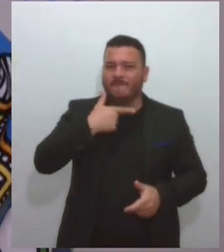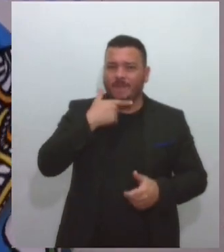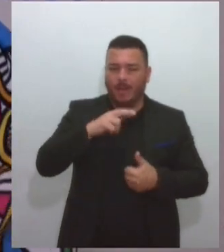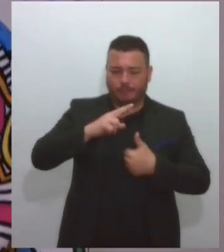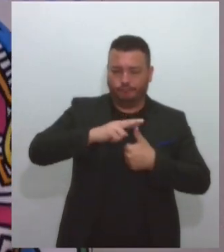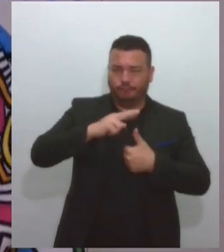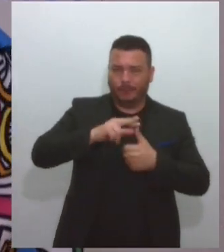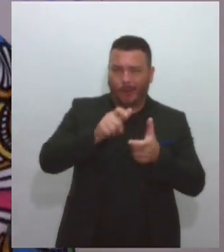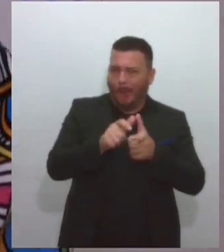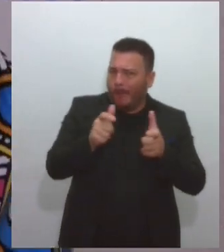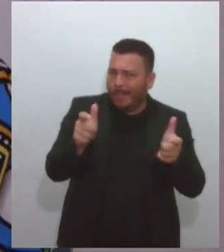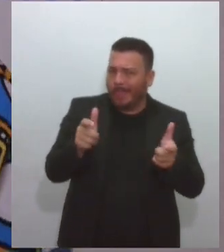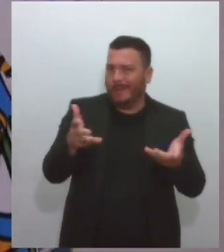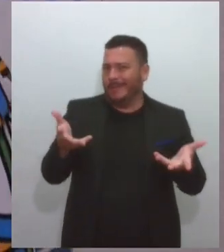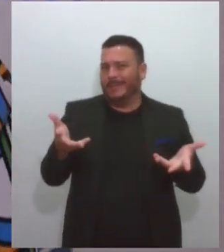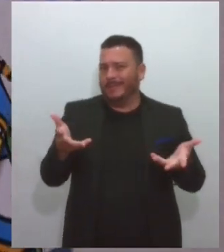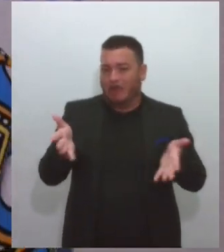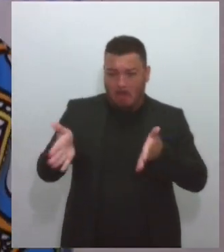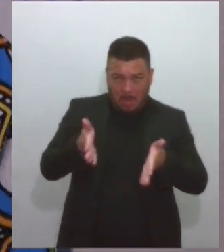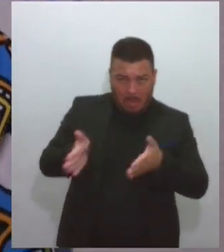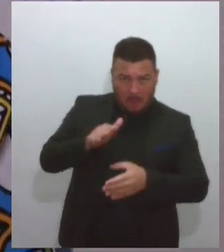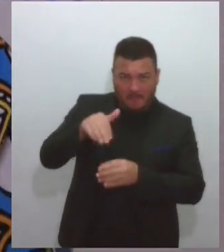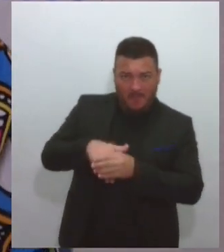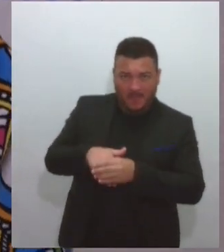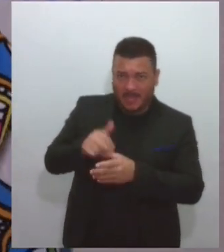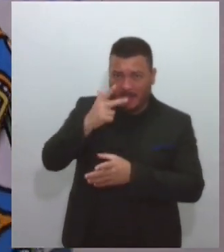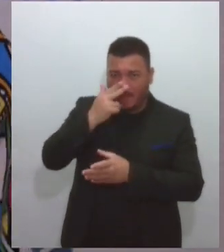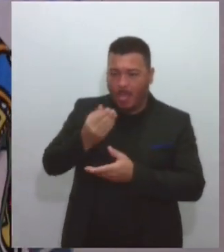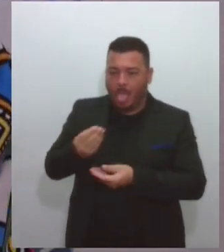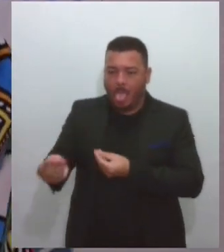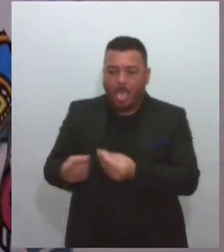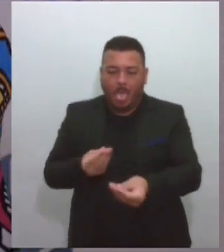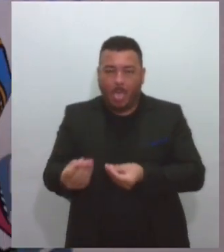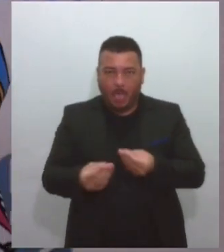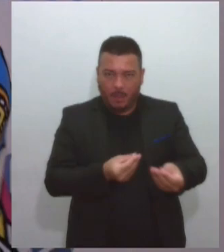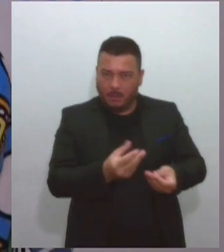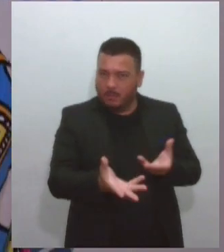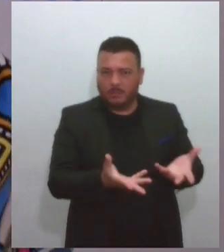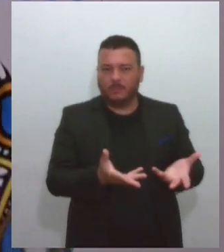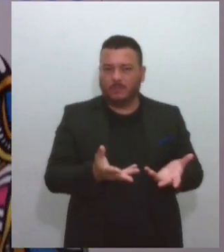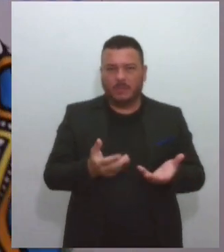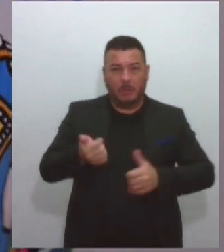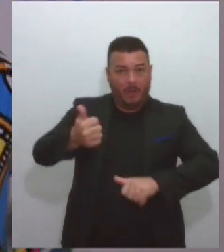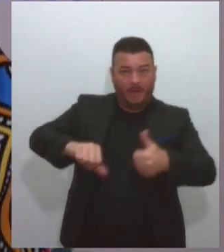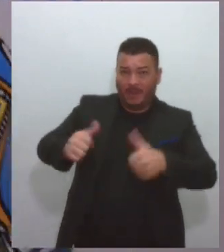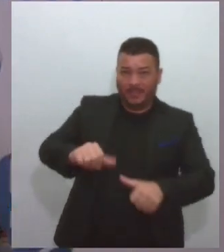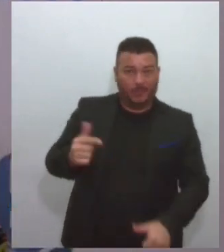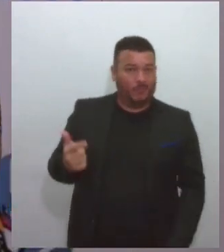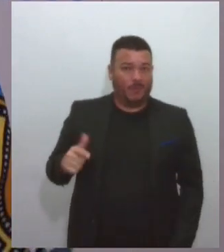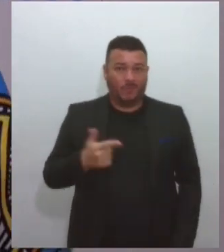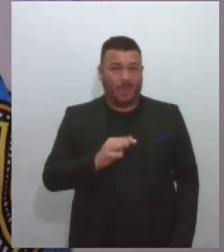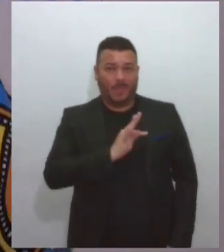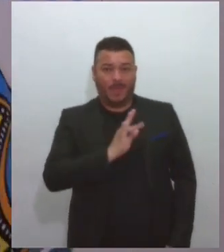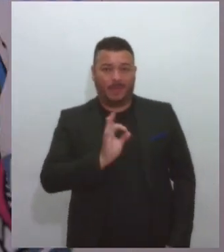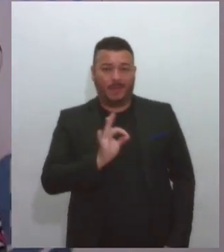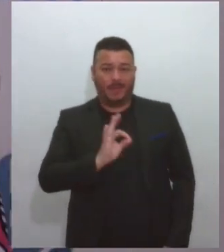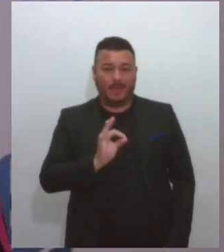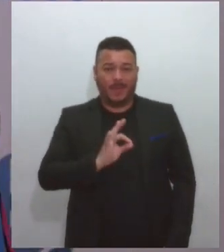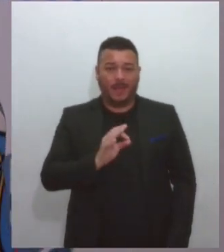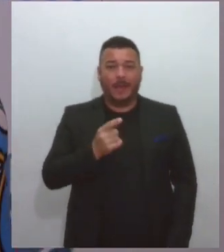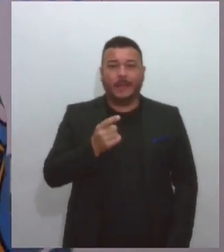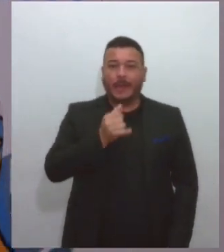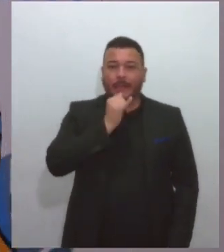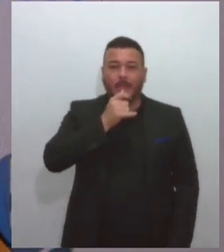que esses cargos eles não são dados a partir de uma avaliação técnica, mas sim por interesses e